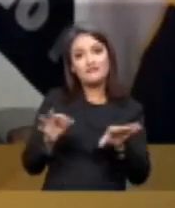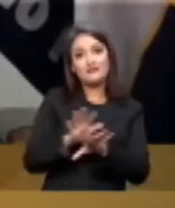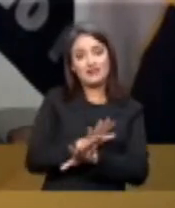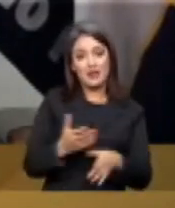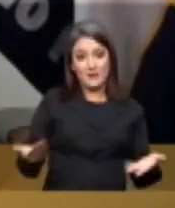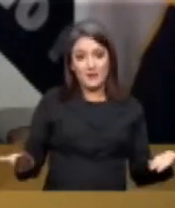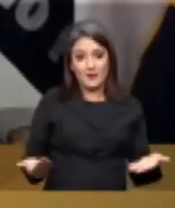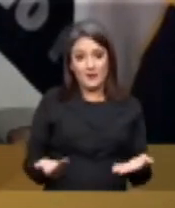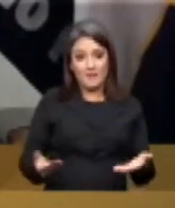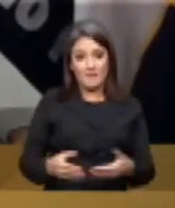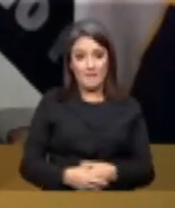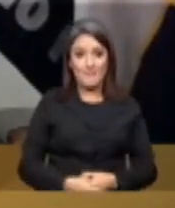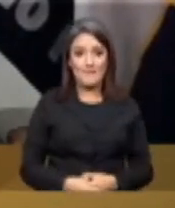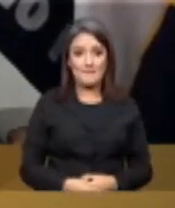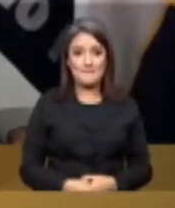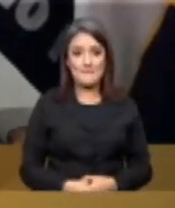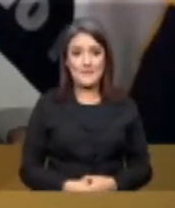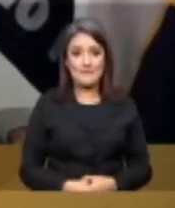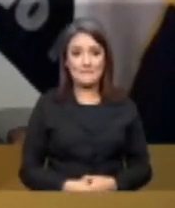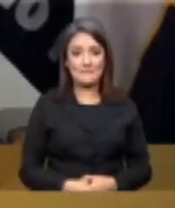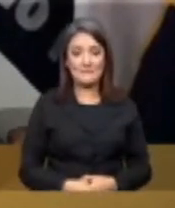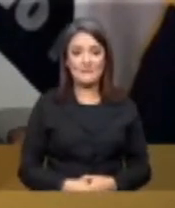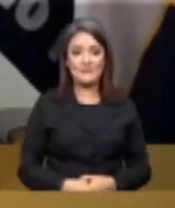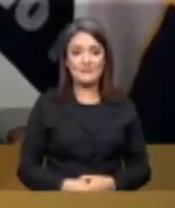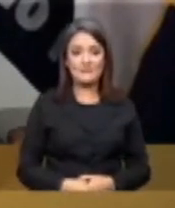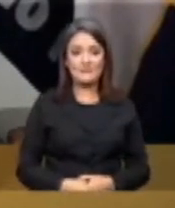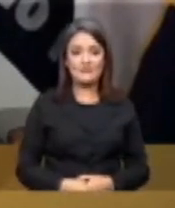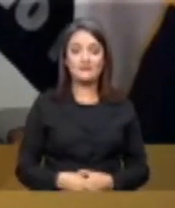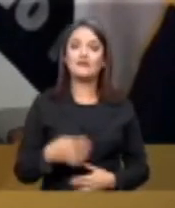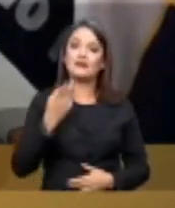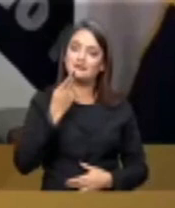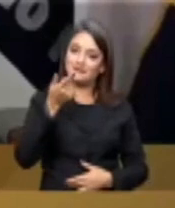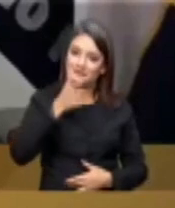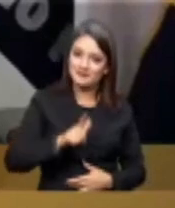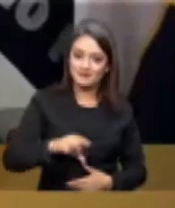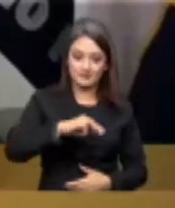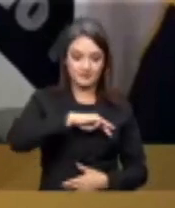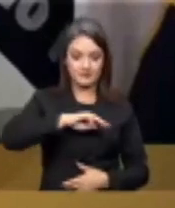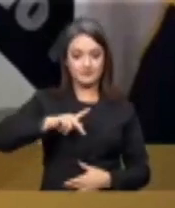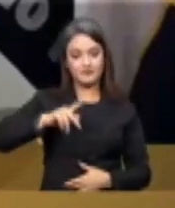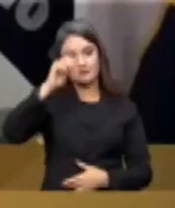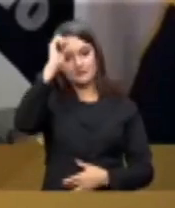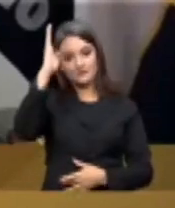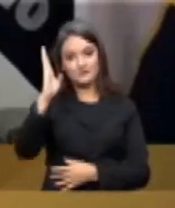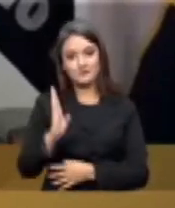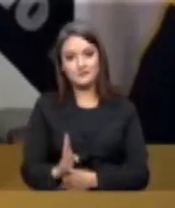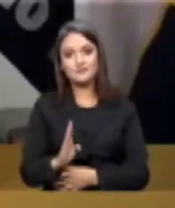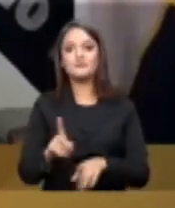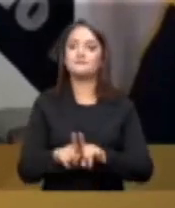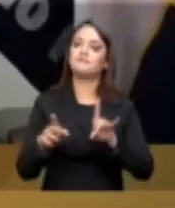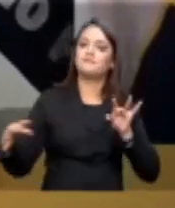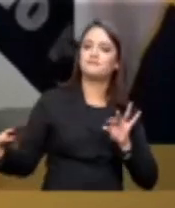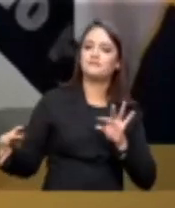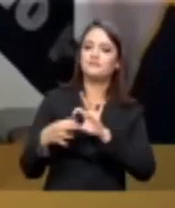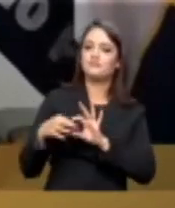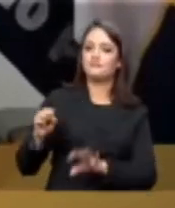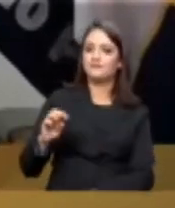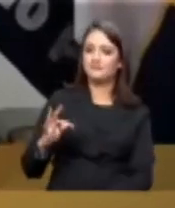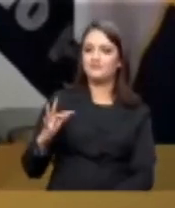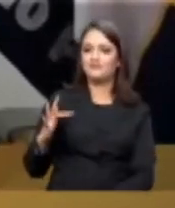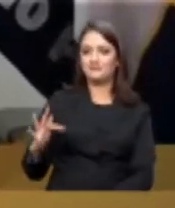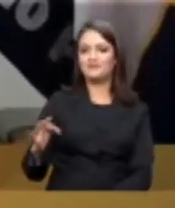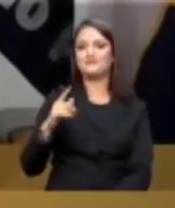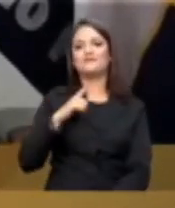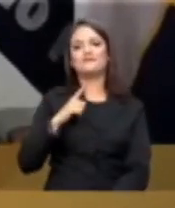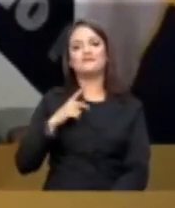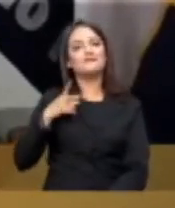e registro mais uma vez que o Ministério Público Brasileiro, ao lado da Suprema Corte, estará